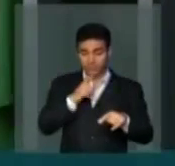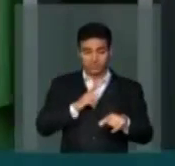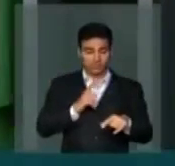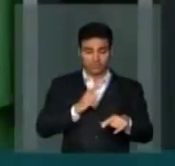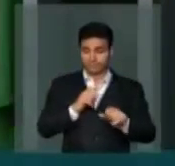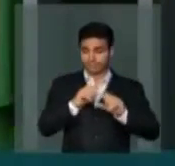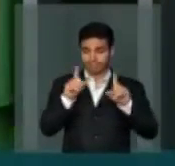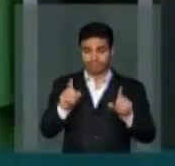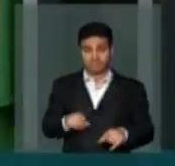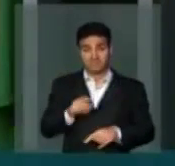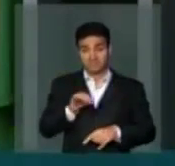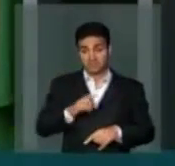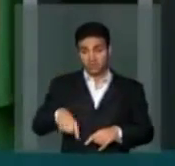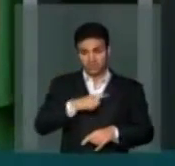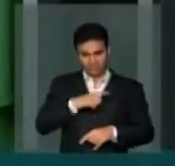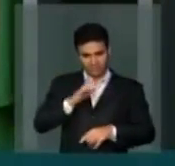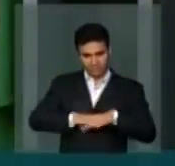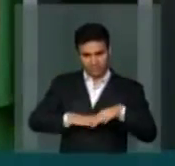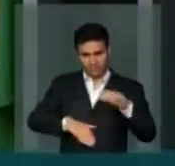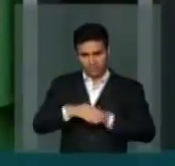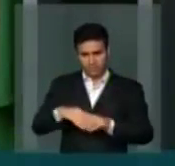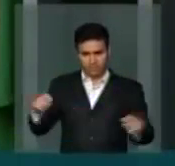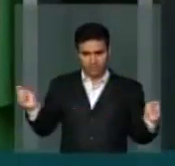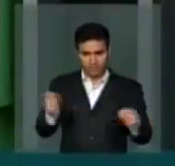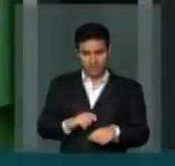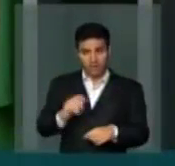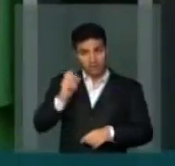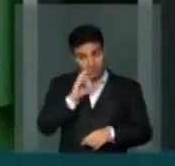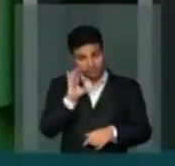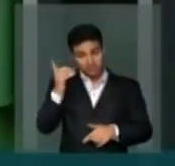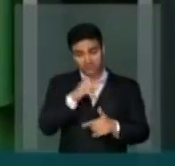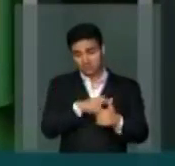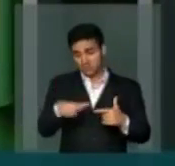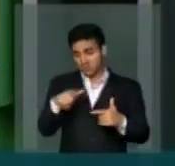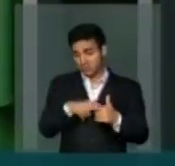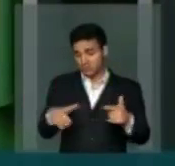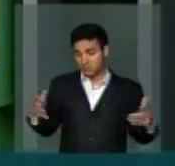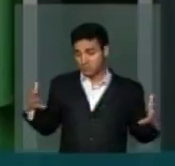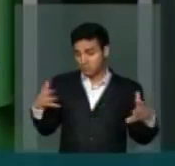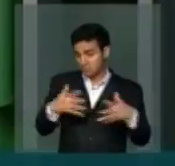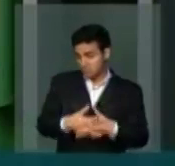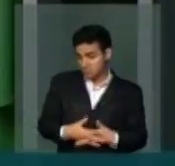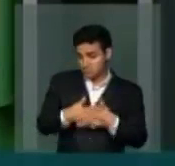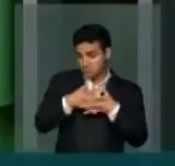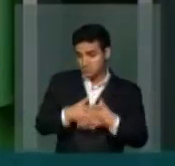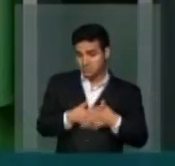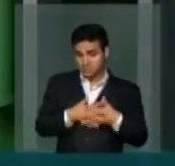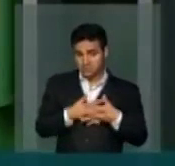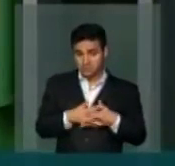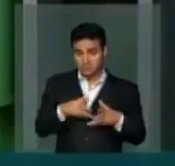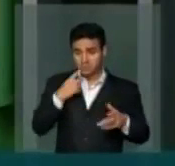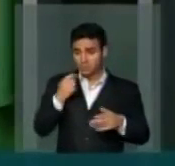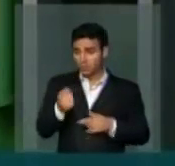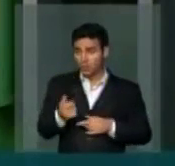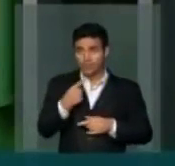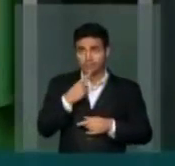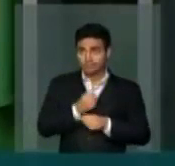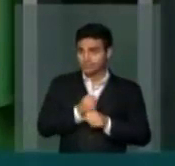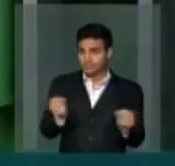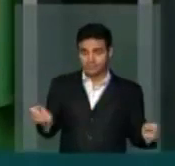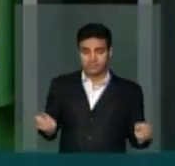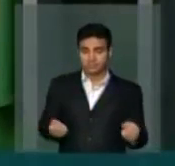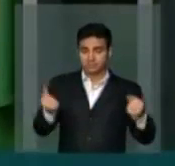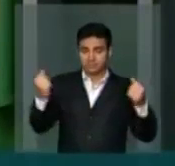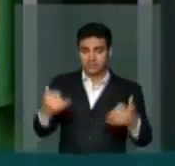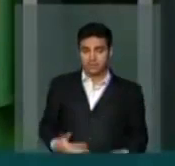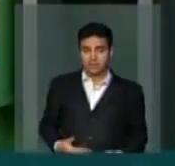Se somos capazes de resolver problemas tão complexos, quase inextricáveis, a